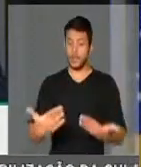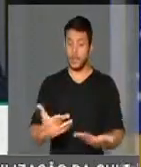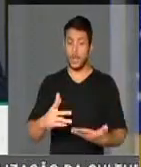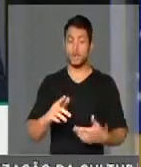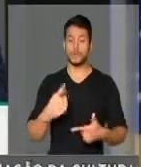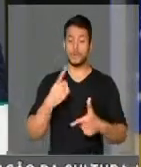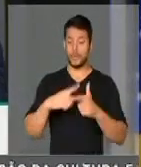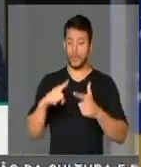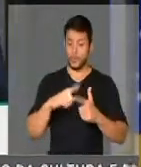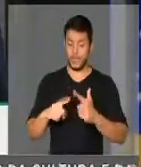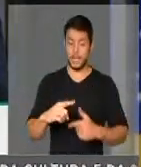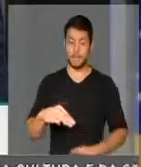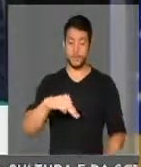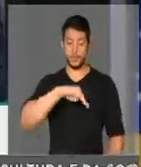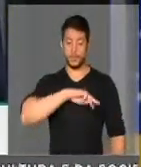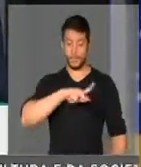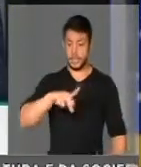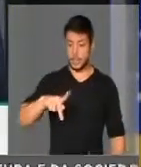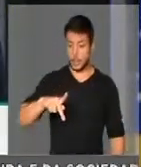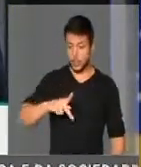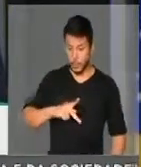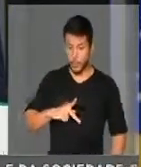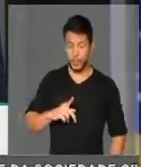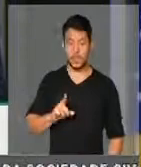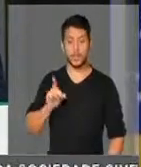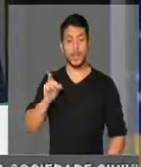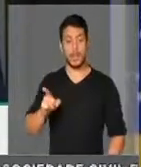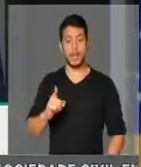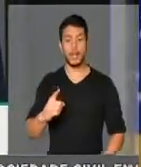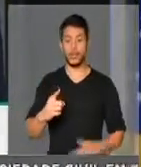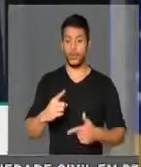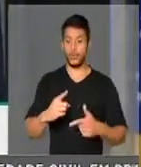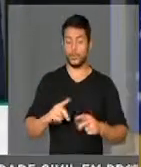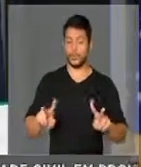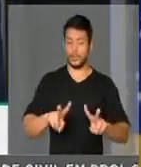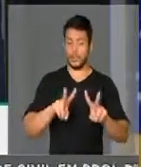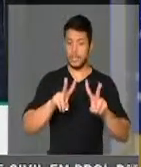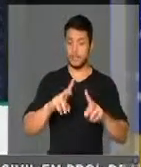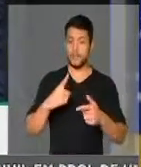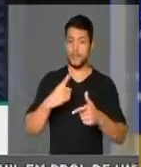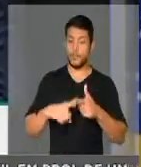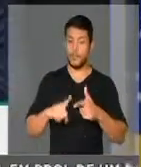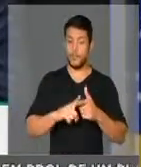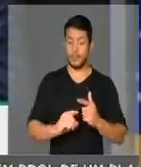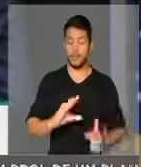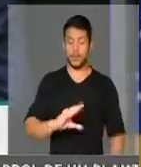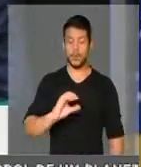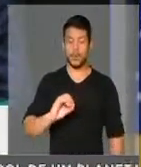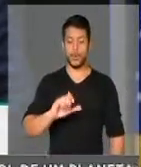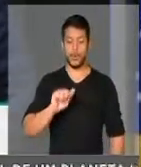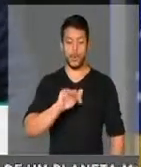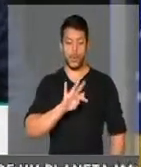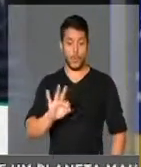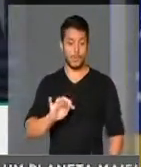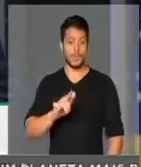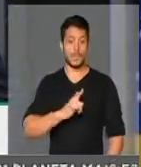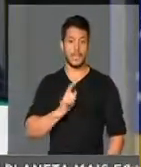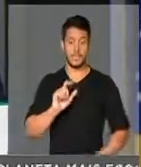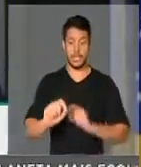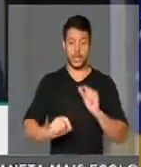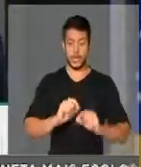Rio de Janeiro na condução do caso COAF envolvendo o senador Flávio